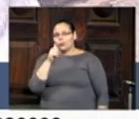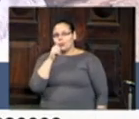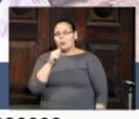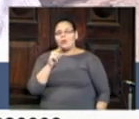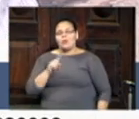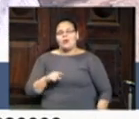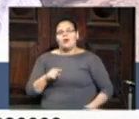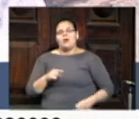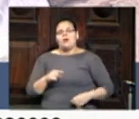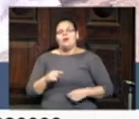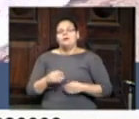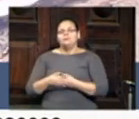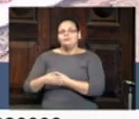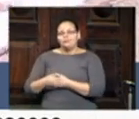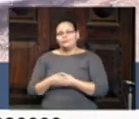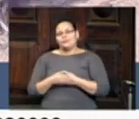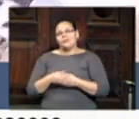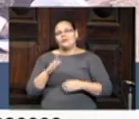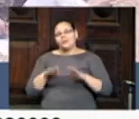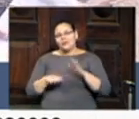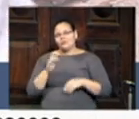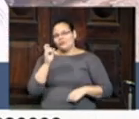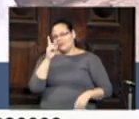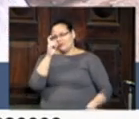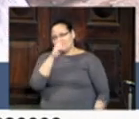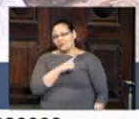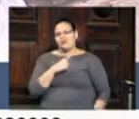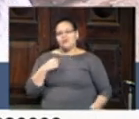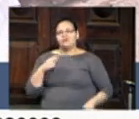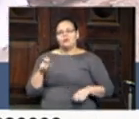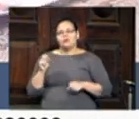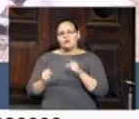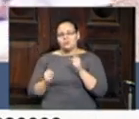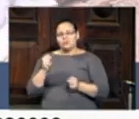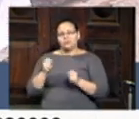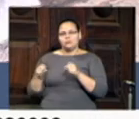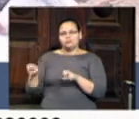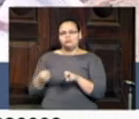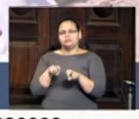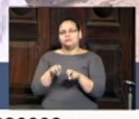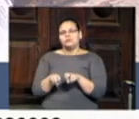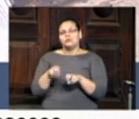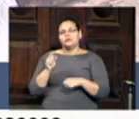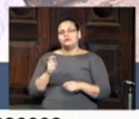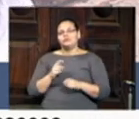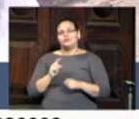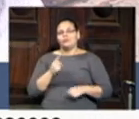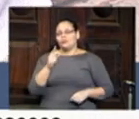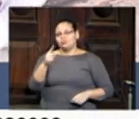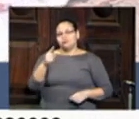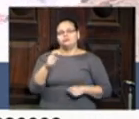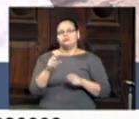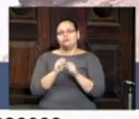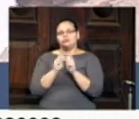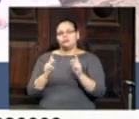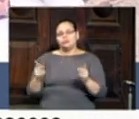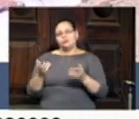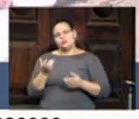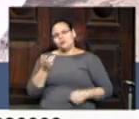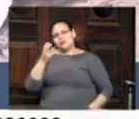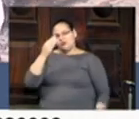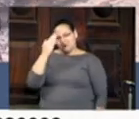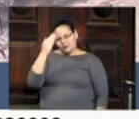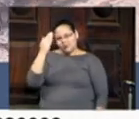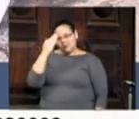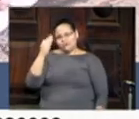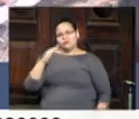no colo, que por muitas vezes passam por dificuldades na hora de estacionar o seu carro, fica distante do shopping. E queria agradecer a todos